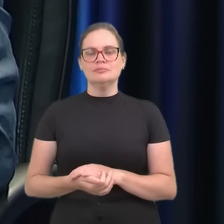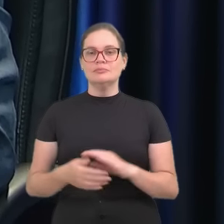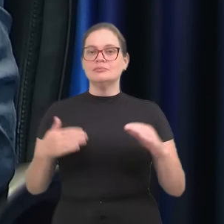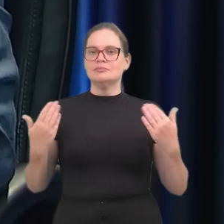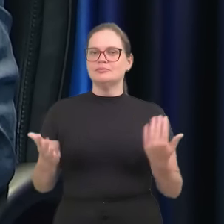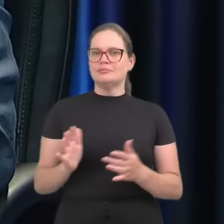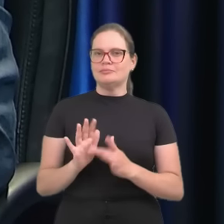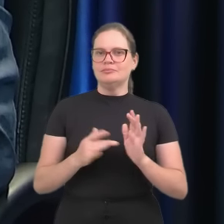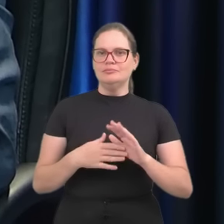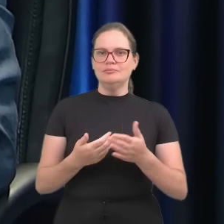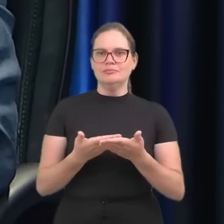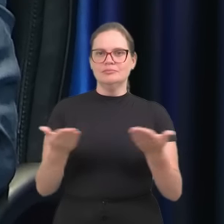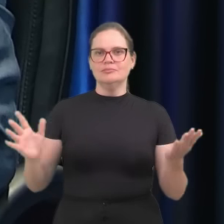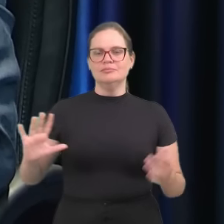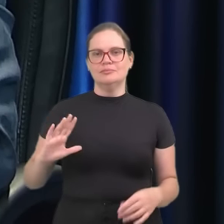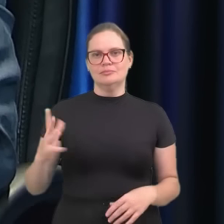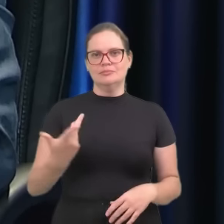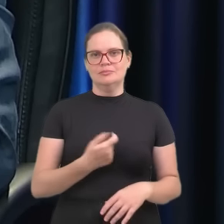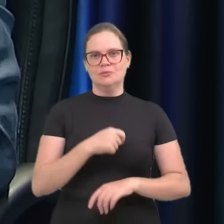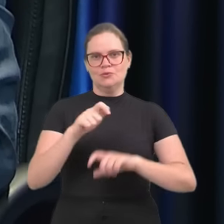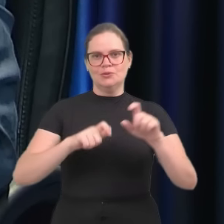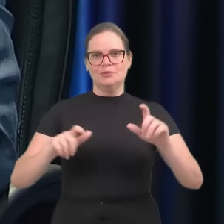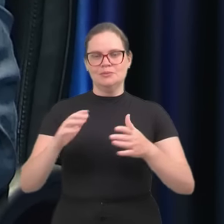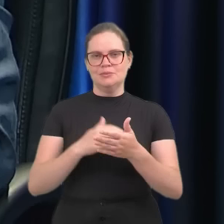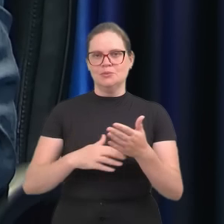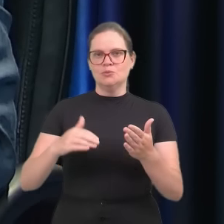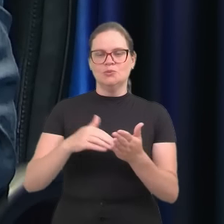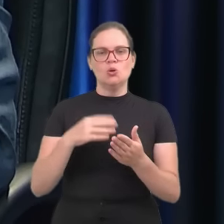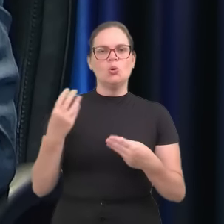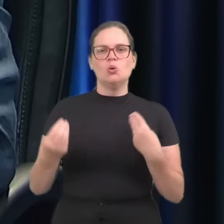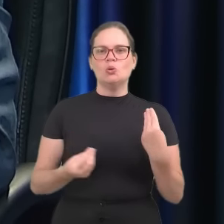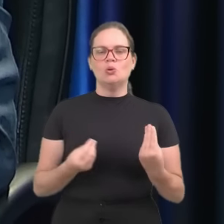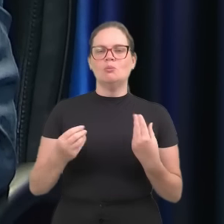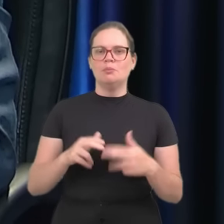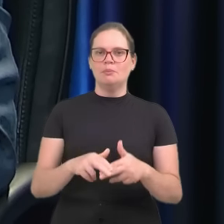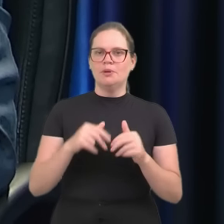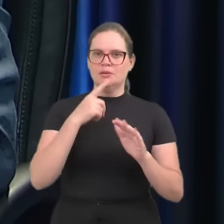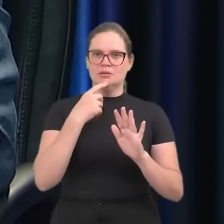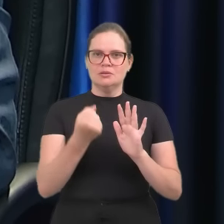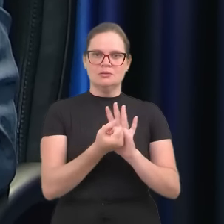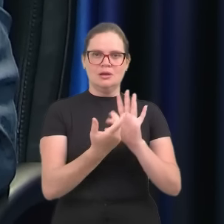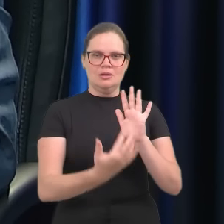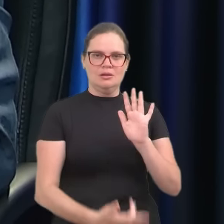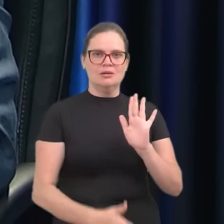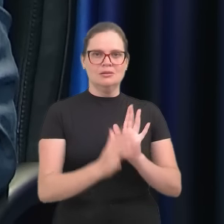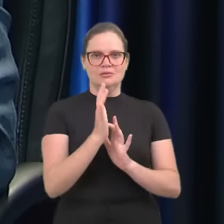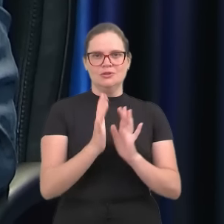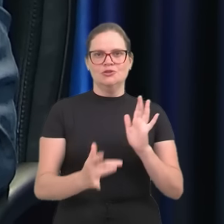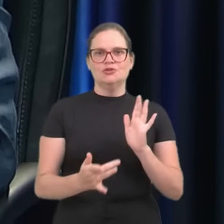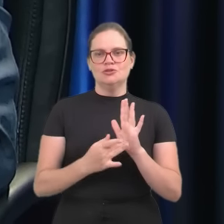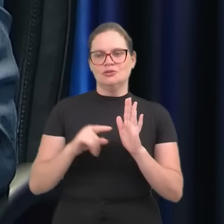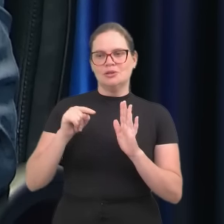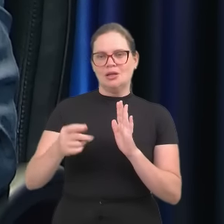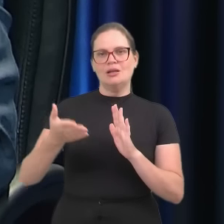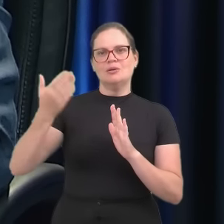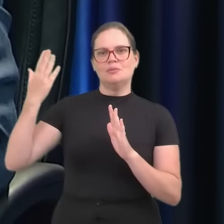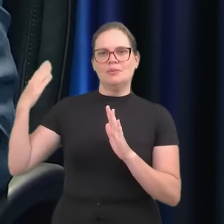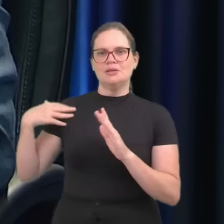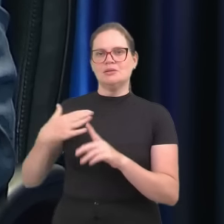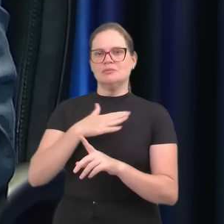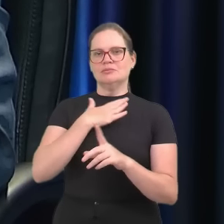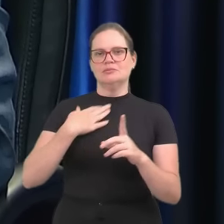salvou. Então, Jesus dá salvação ao homem através